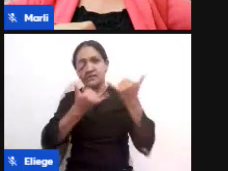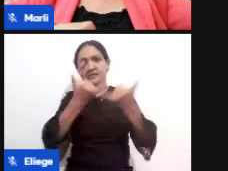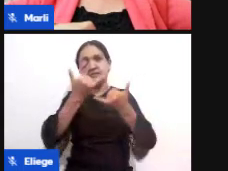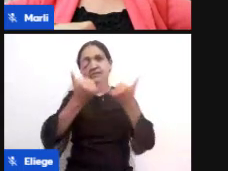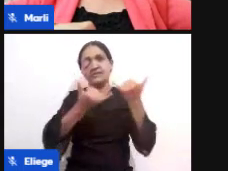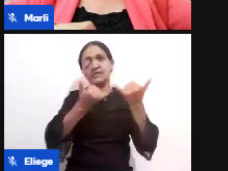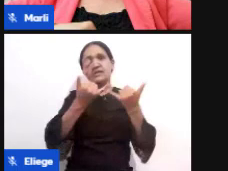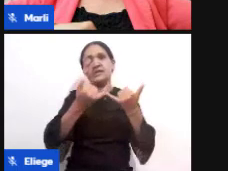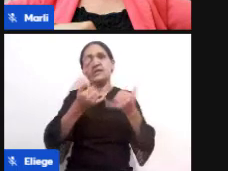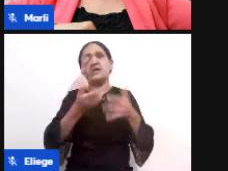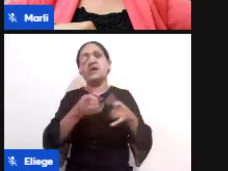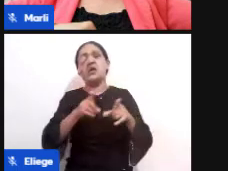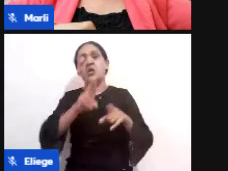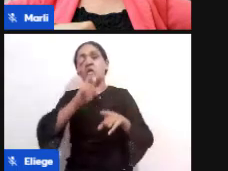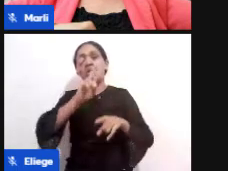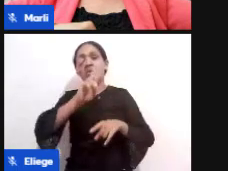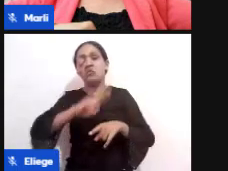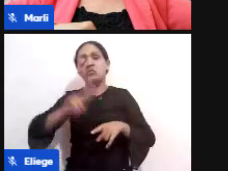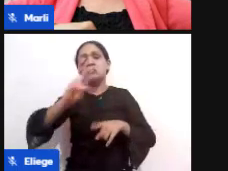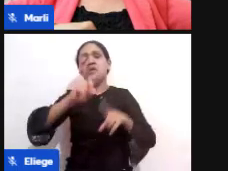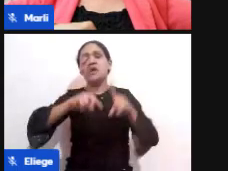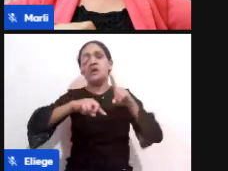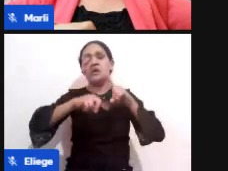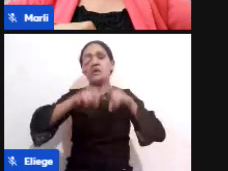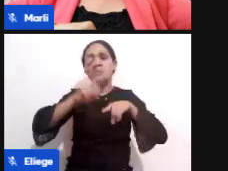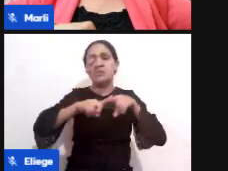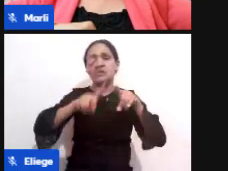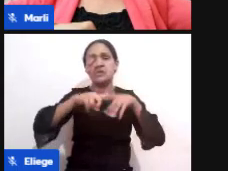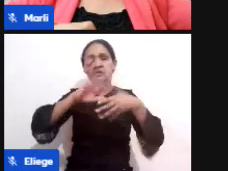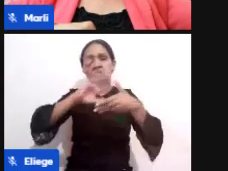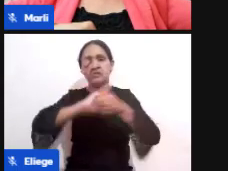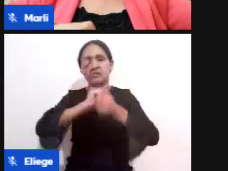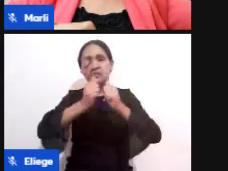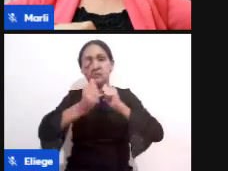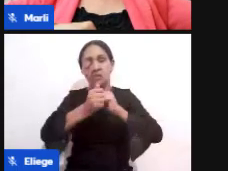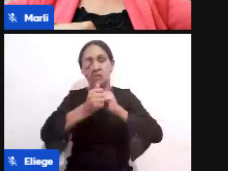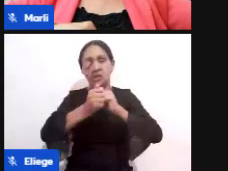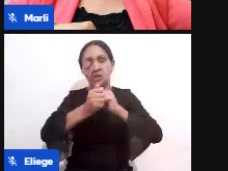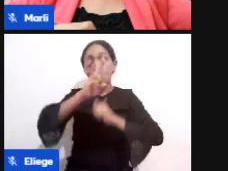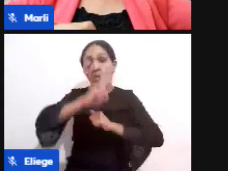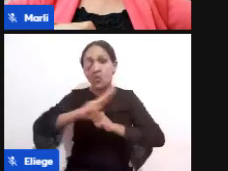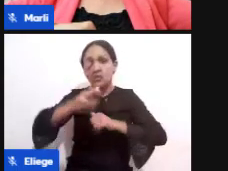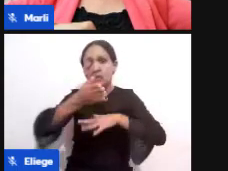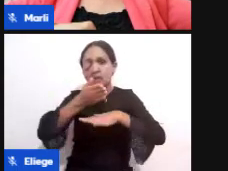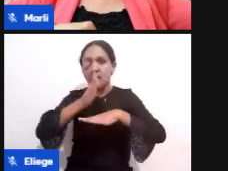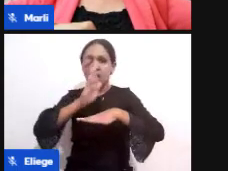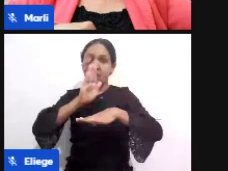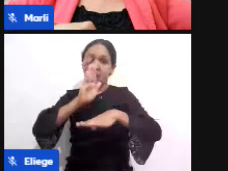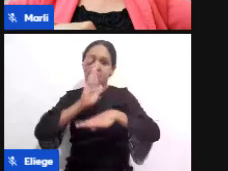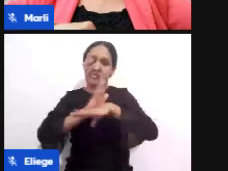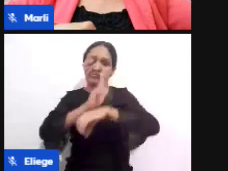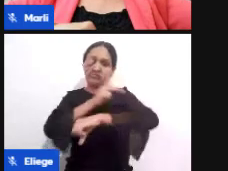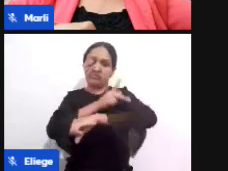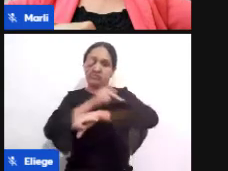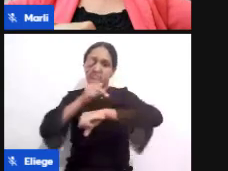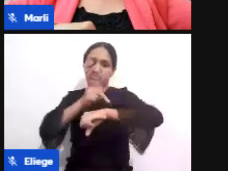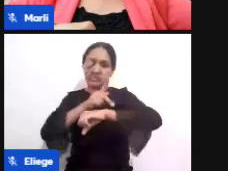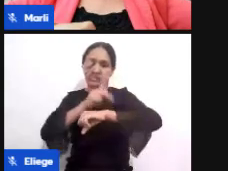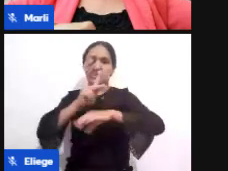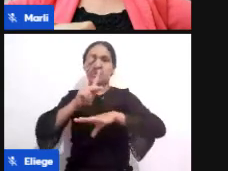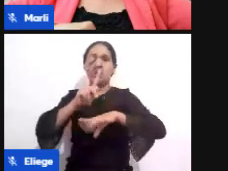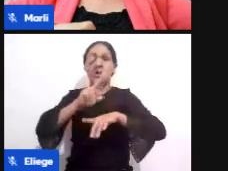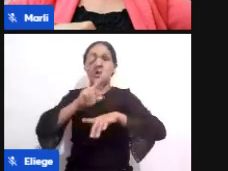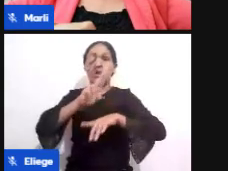utilizando os materiais concretos como alternativa pedagógica, algumas sugestões que